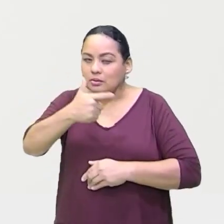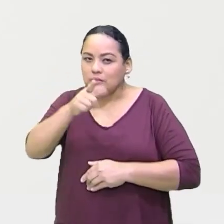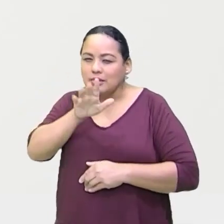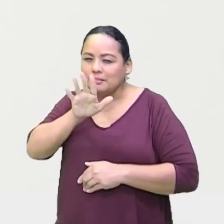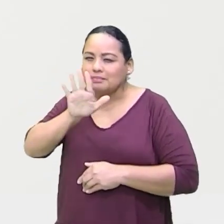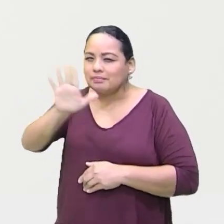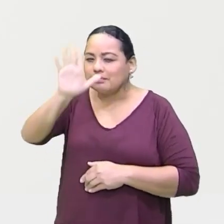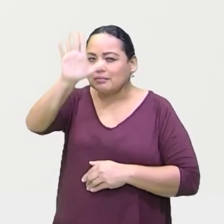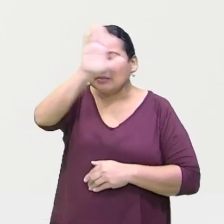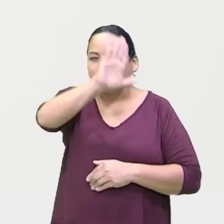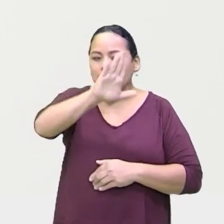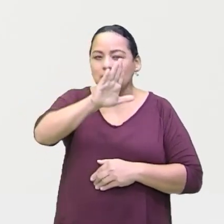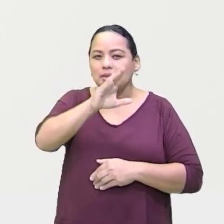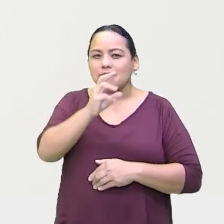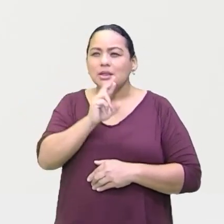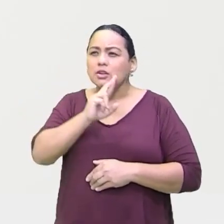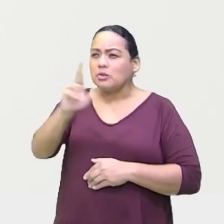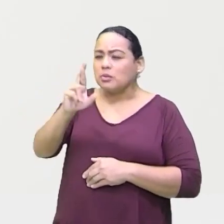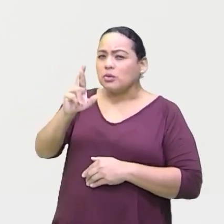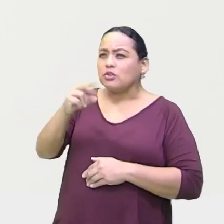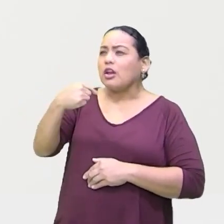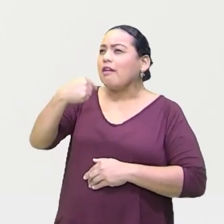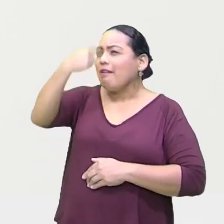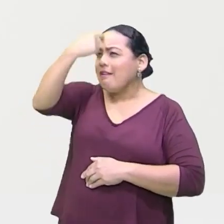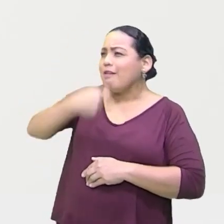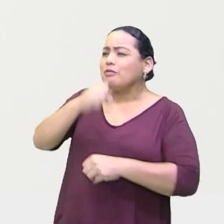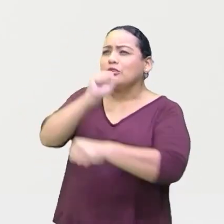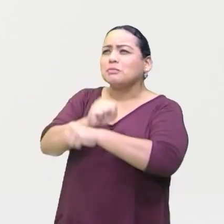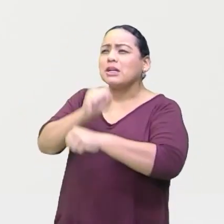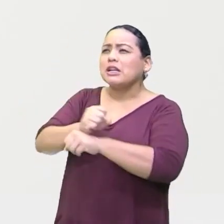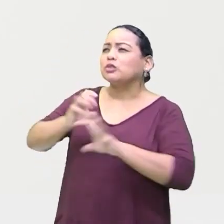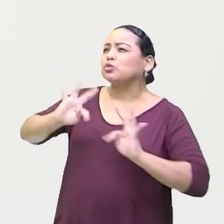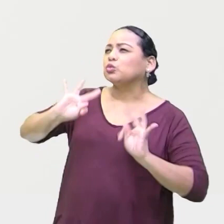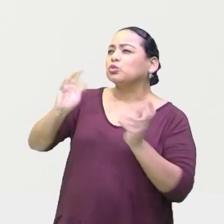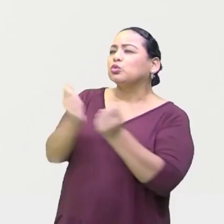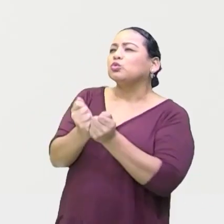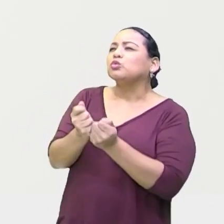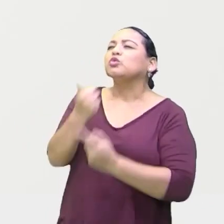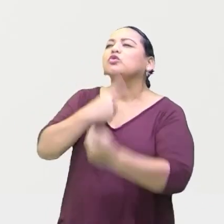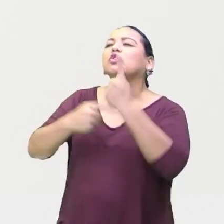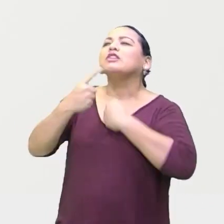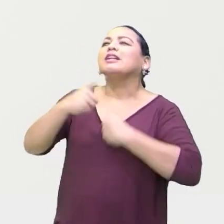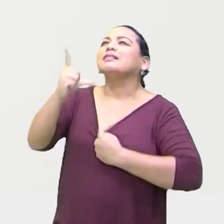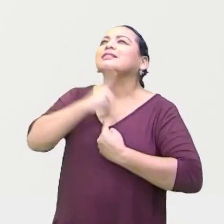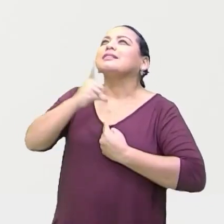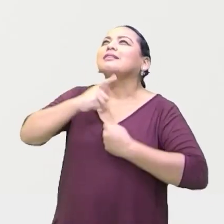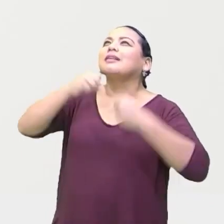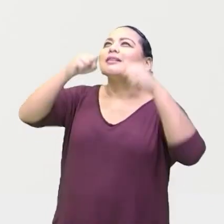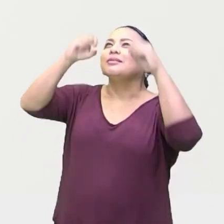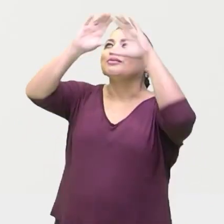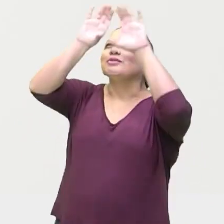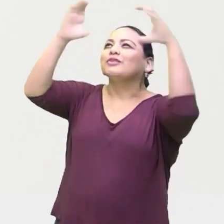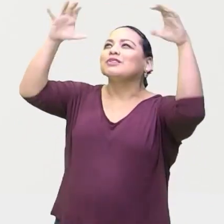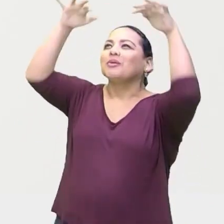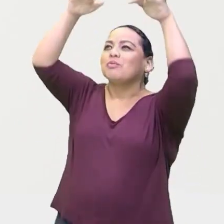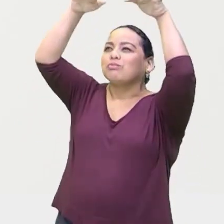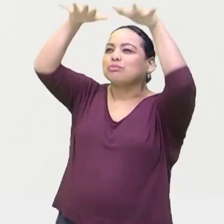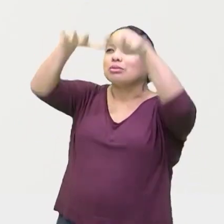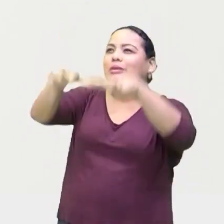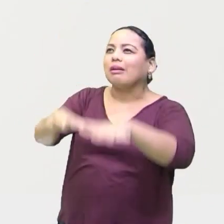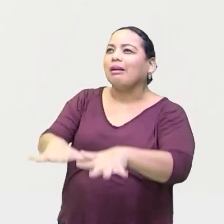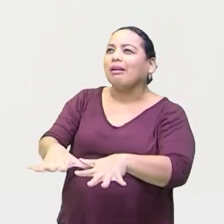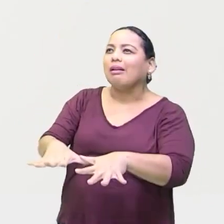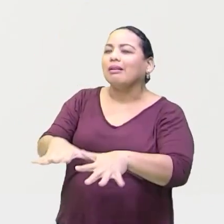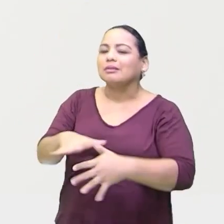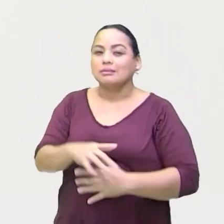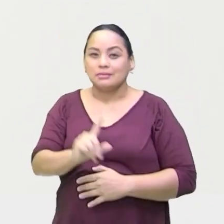imagem. Manoelita, estou esperando todas as coisas que eu quero caírem do céu. Muito bem, vamos para